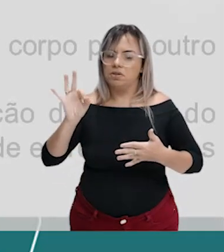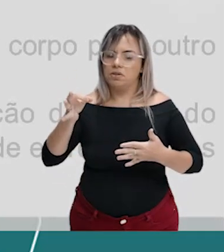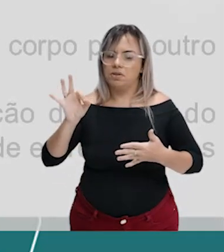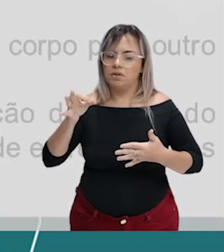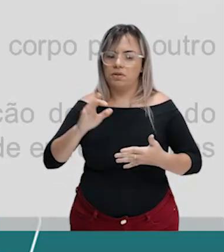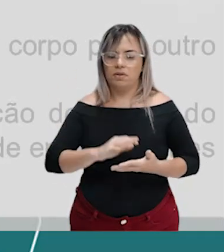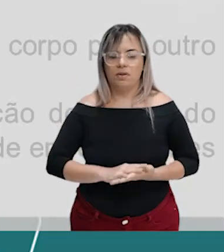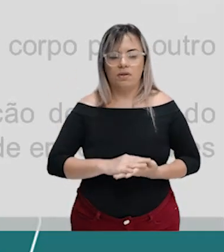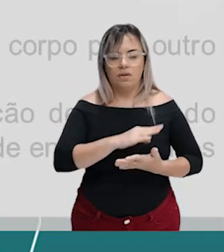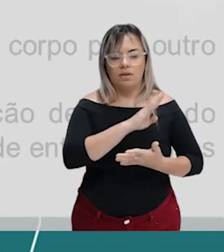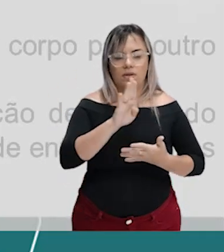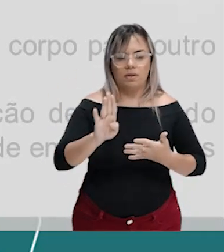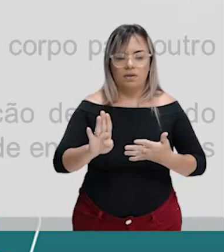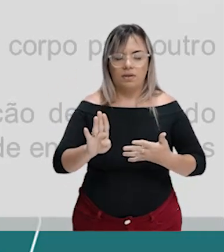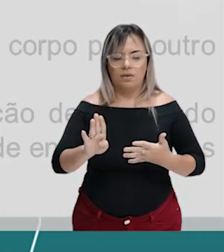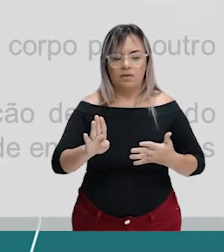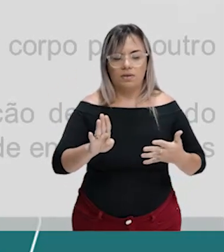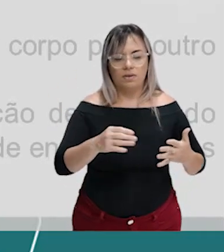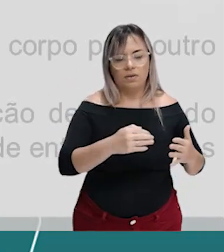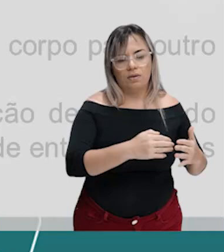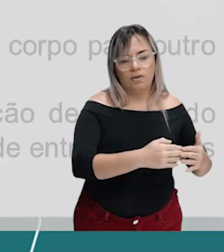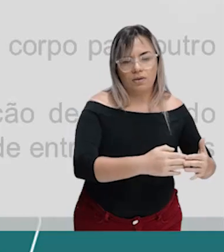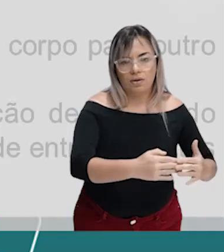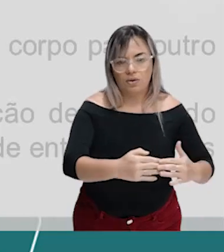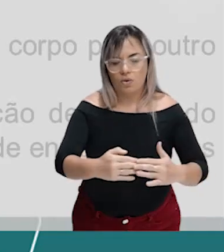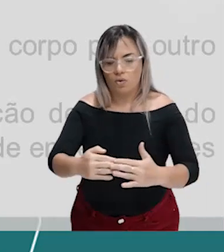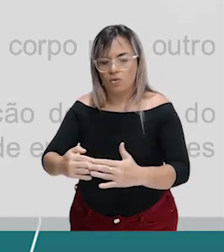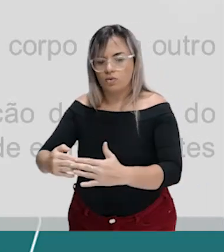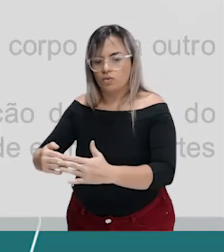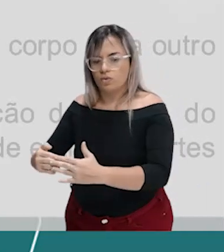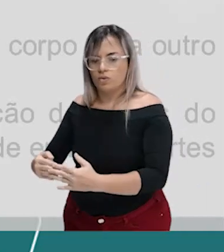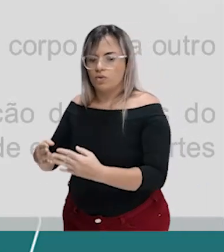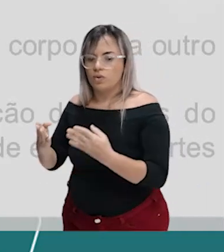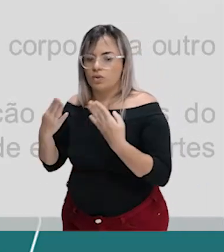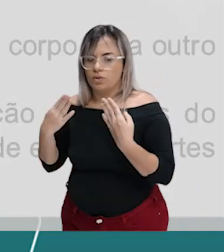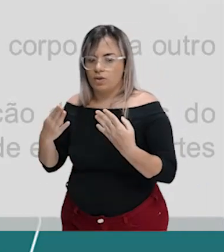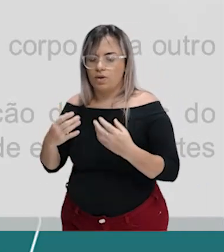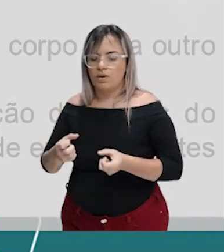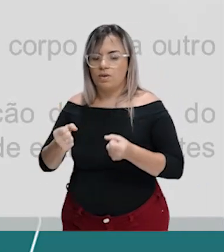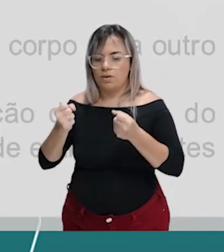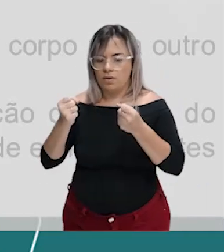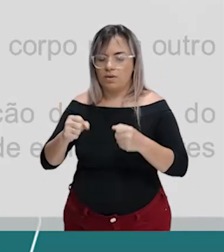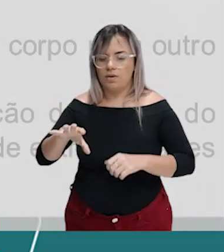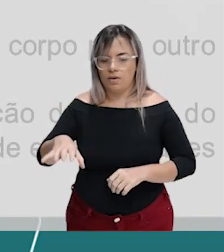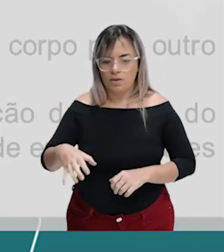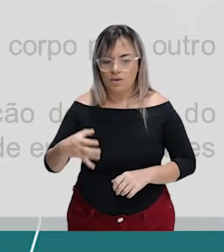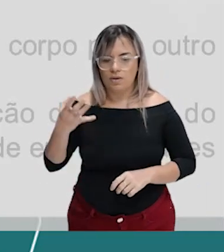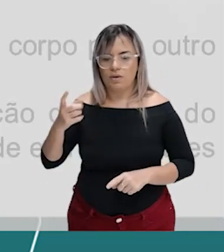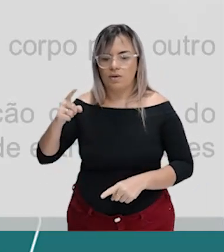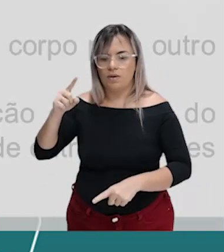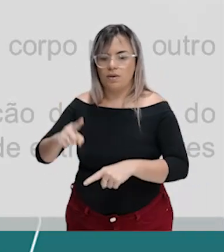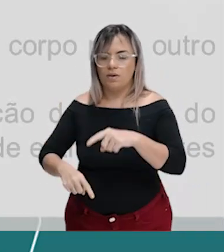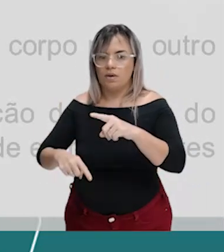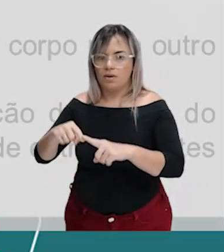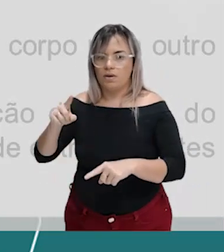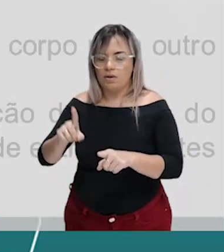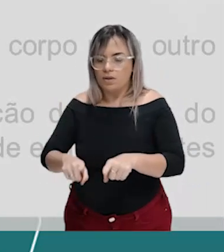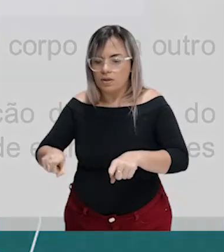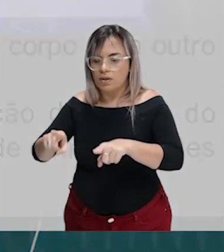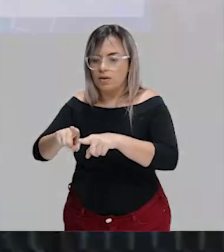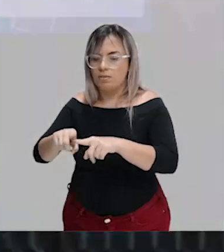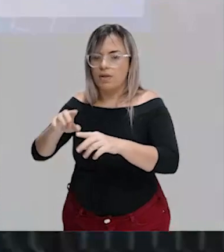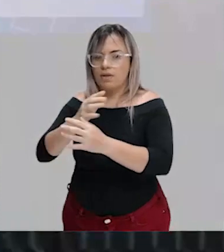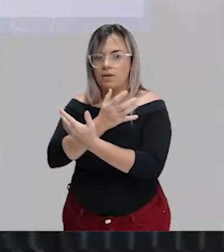queremos a incorreta. Né? A letra B, a condução de calor pode ocorrer em meios materiais e no